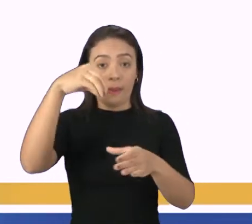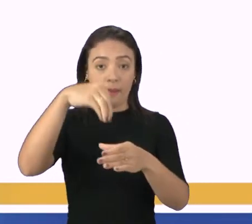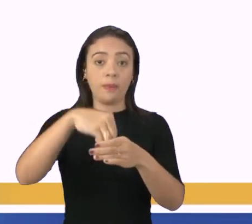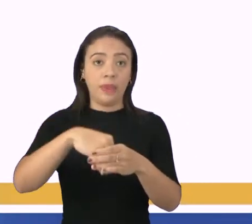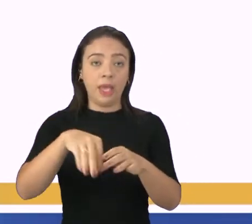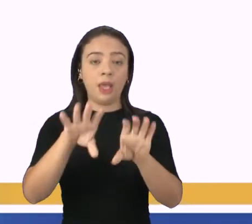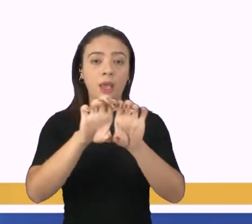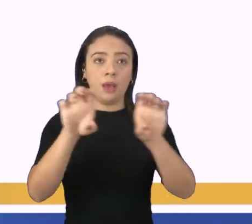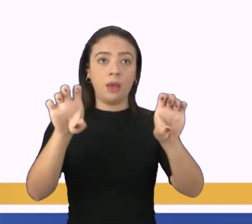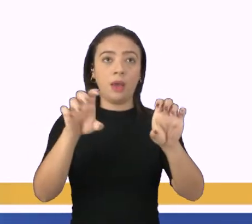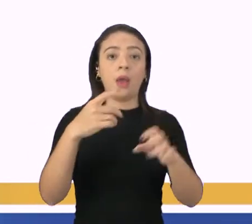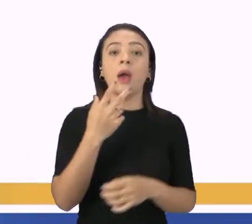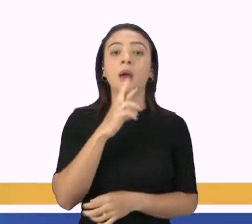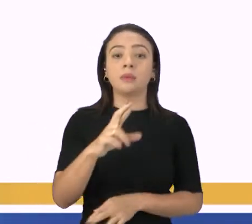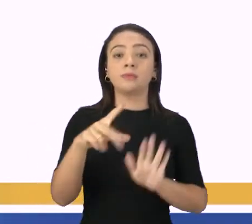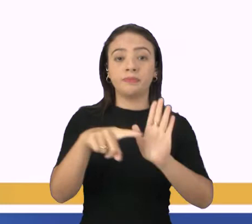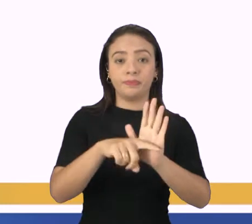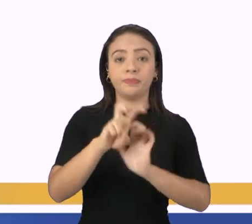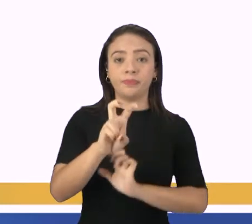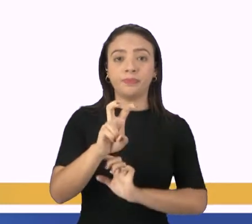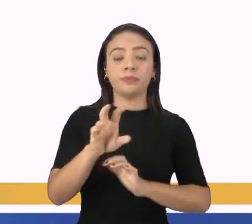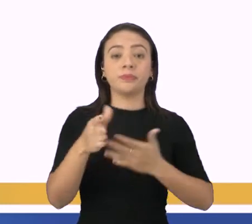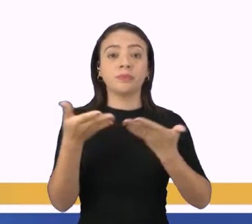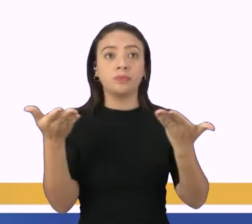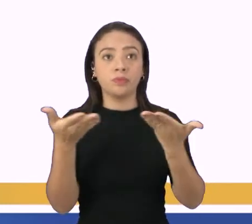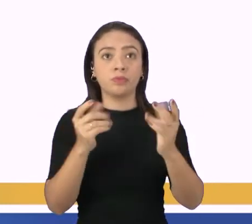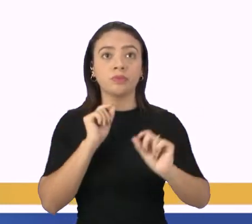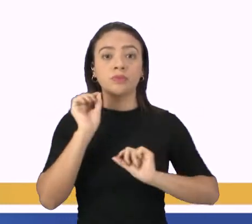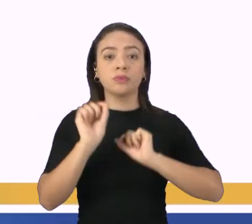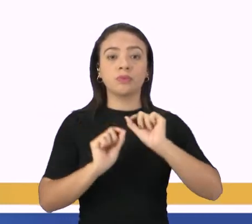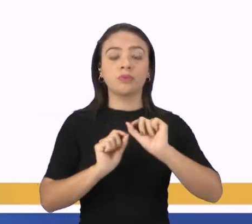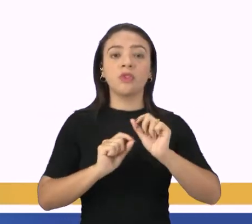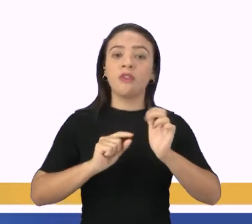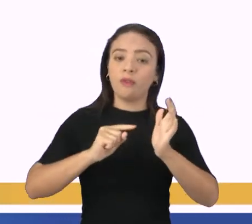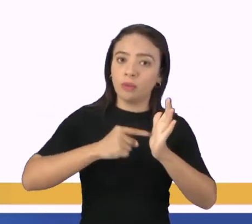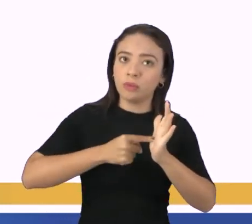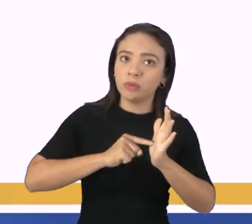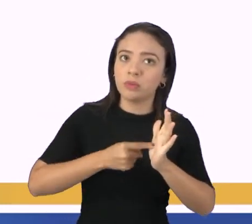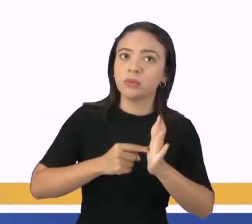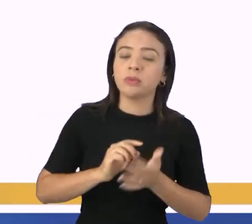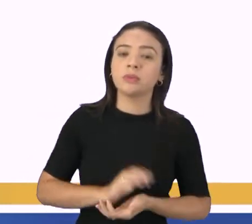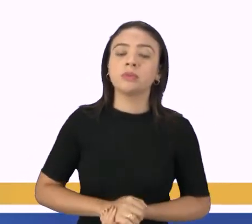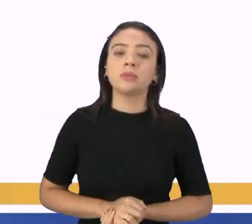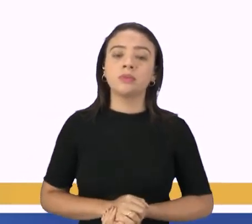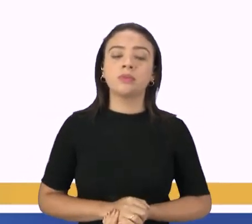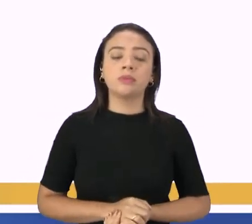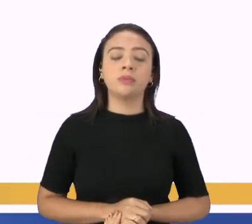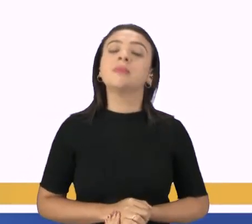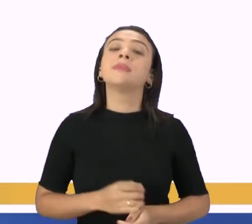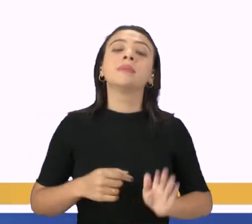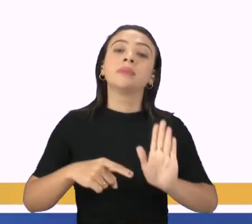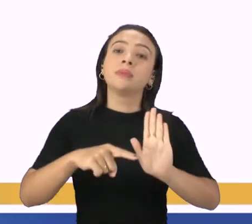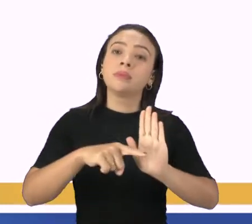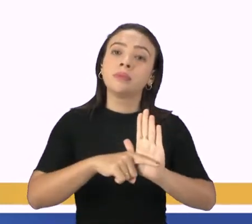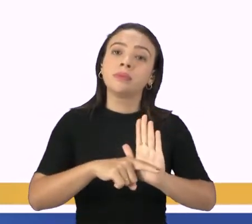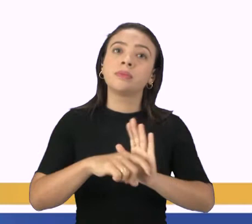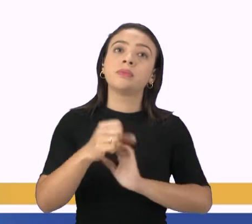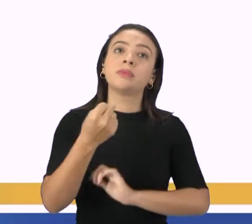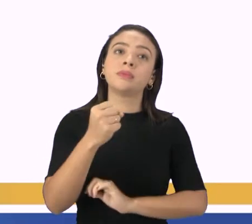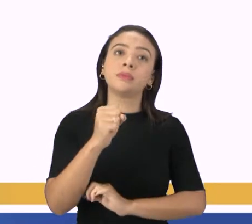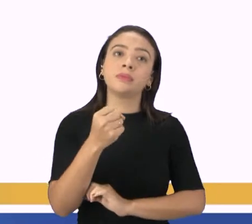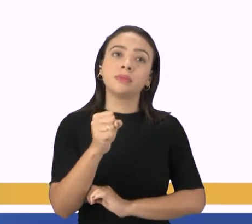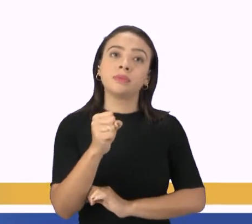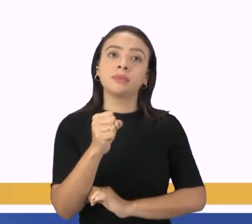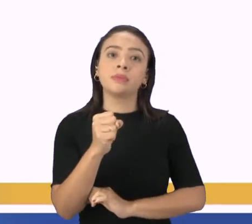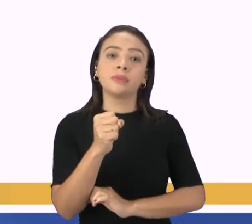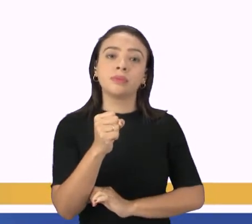igual a menos 5. E aí eu vou fazer aí primeiro essa multiplicação. Então eu vou fazer 8